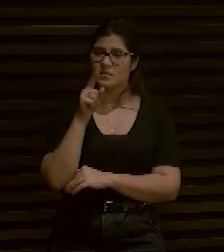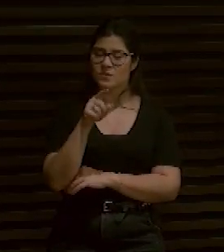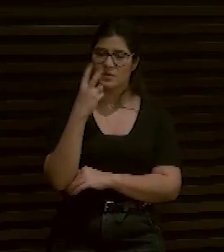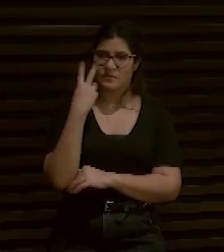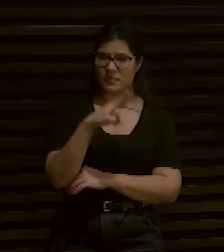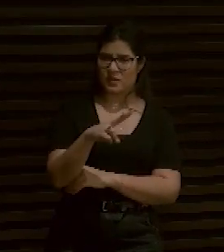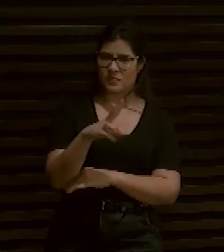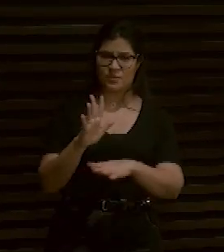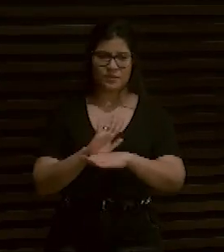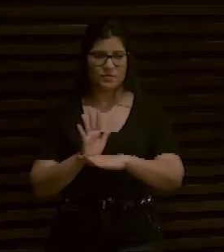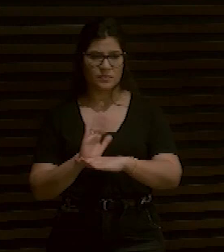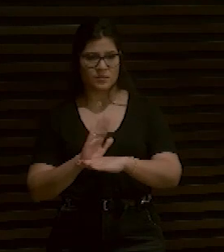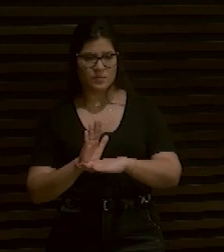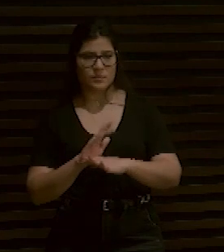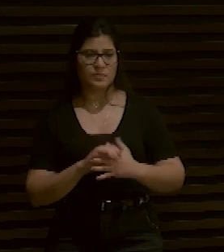plataforma de streaming?